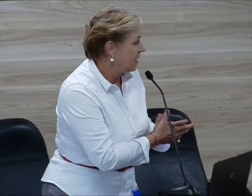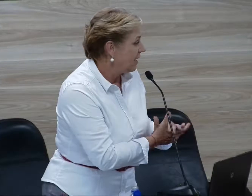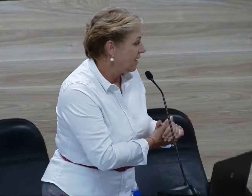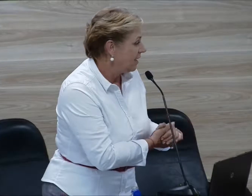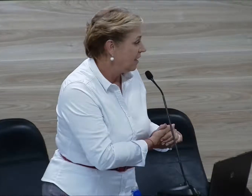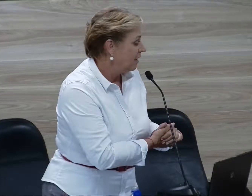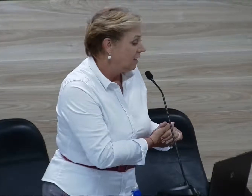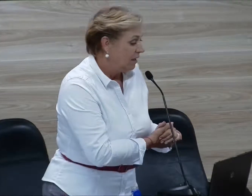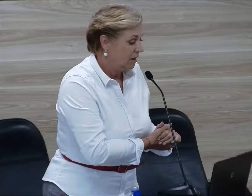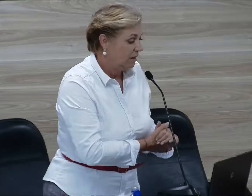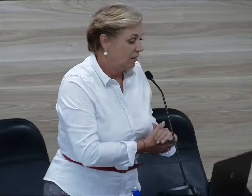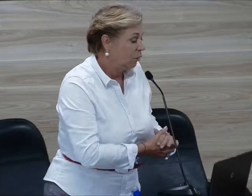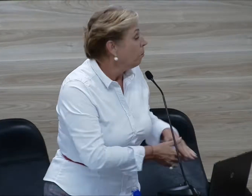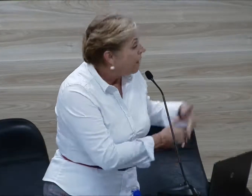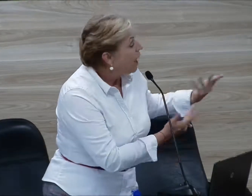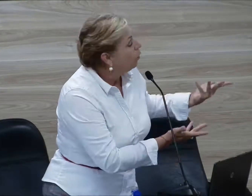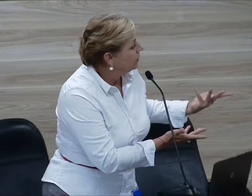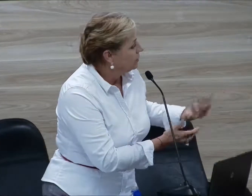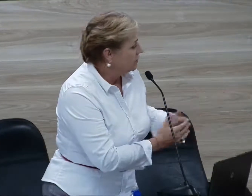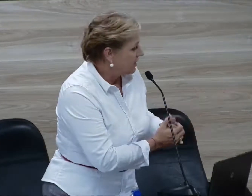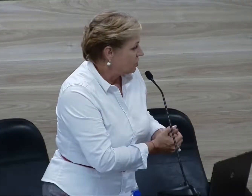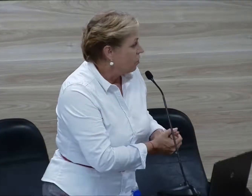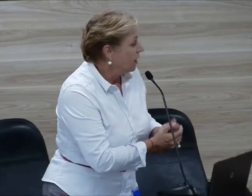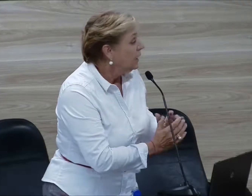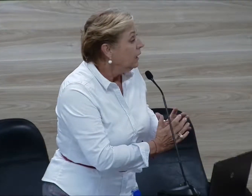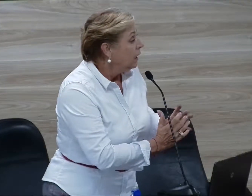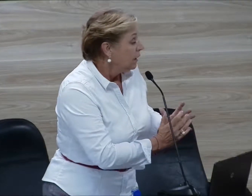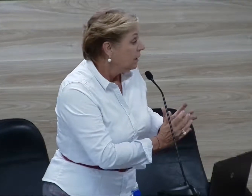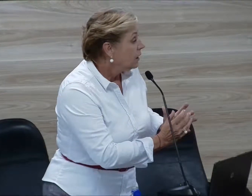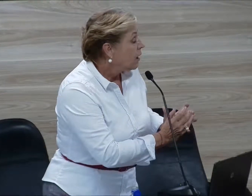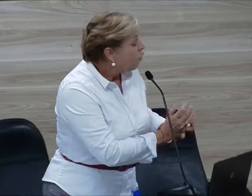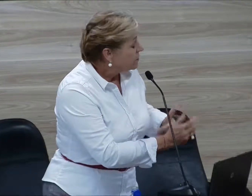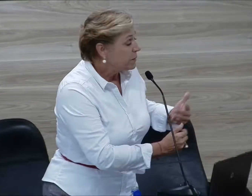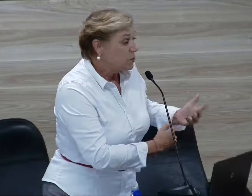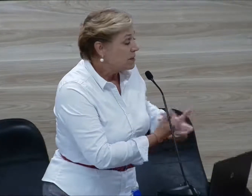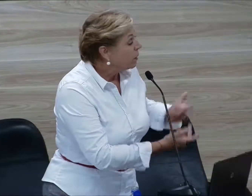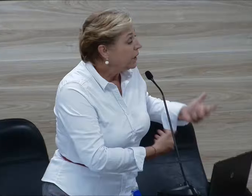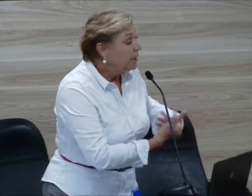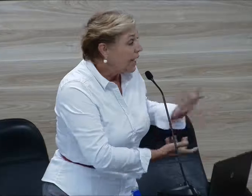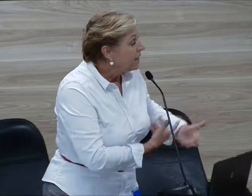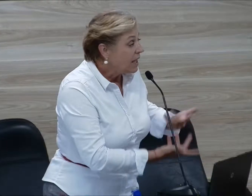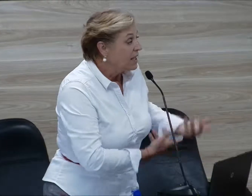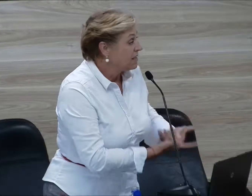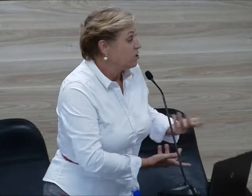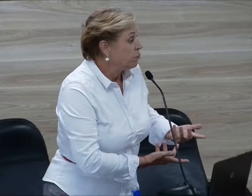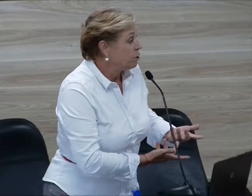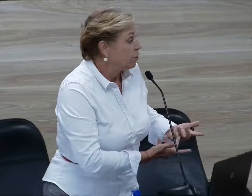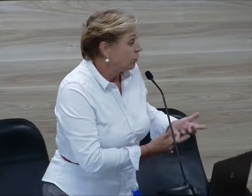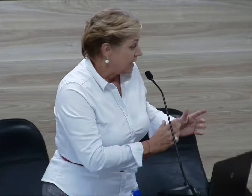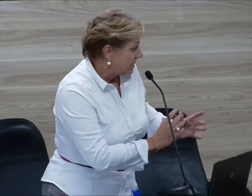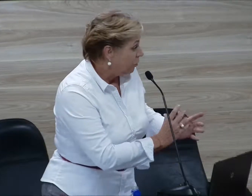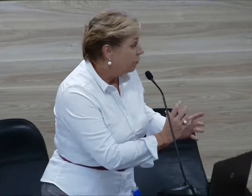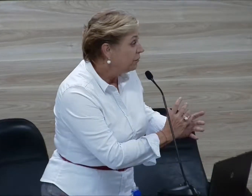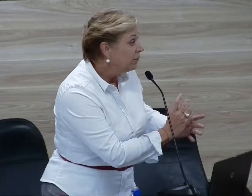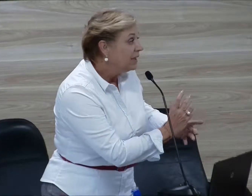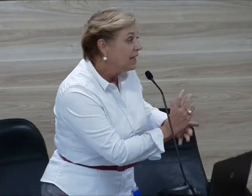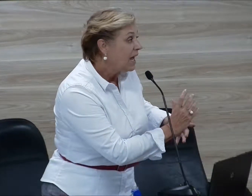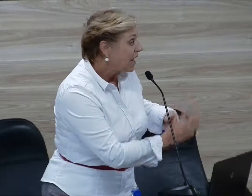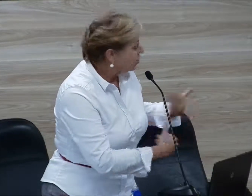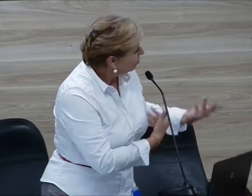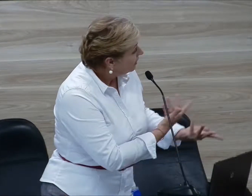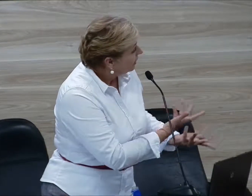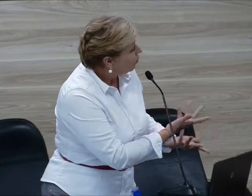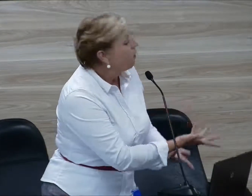fazer um mal dentro da escola. E algumas pessoas não entendem esse tipo de colocação